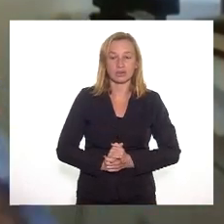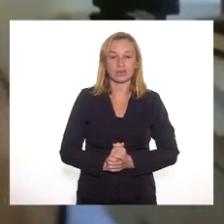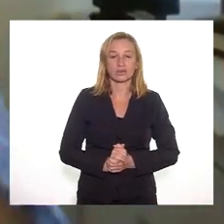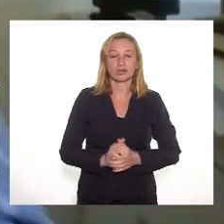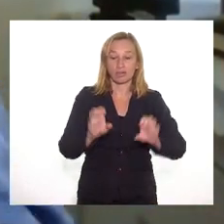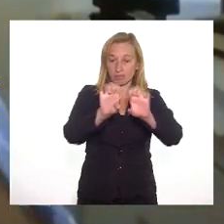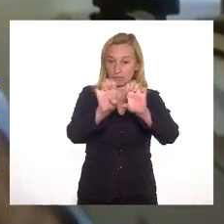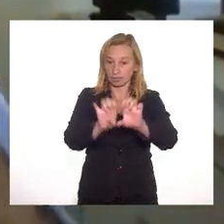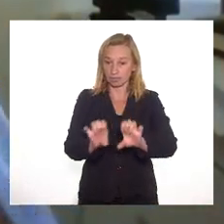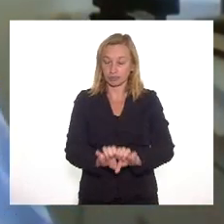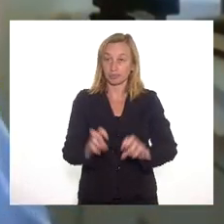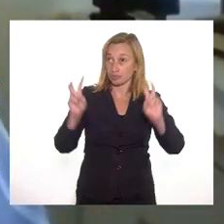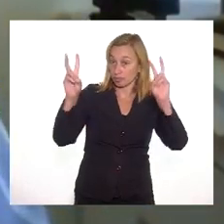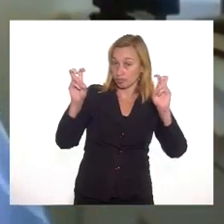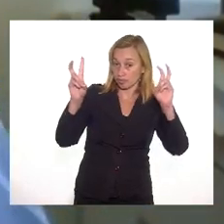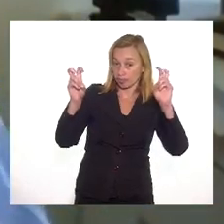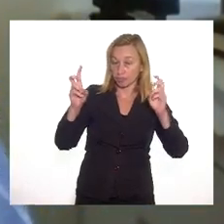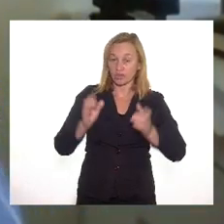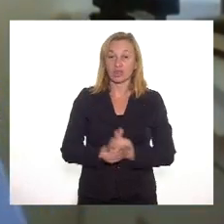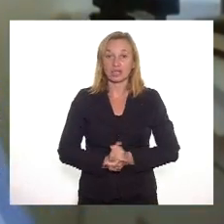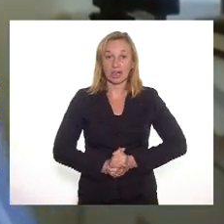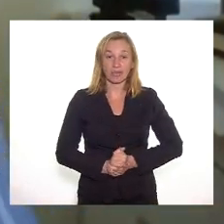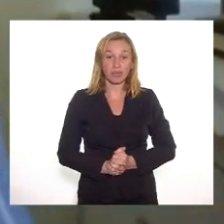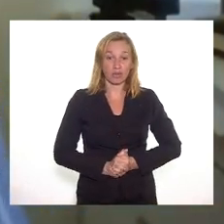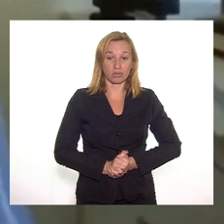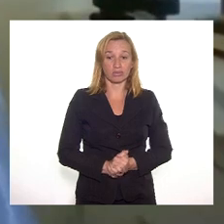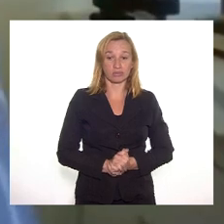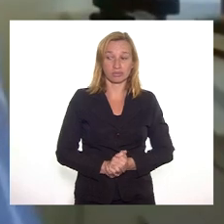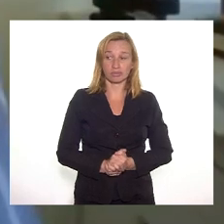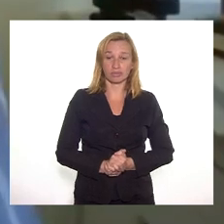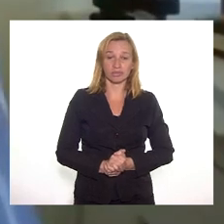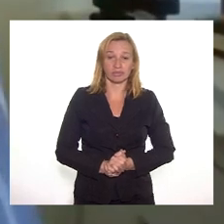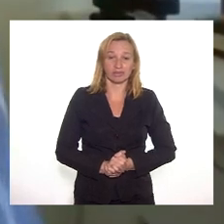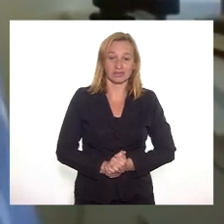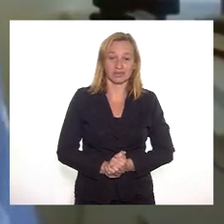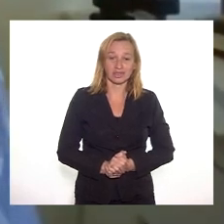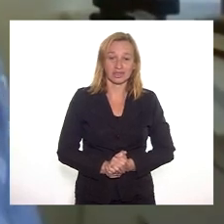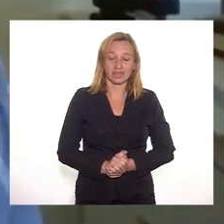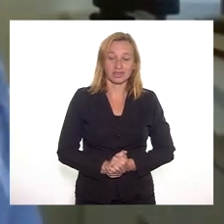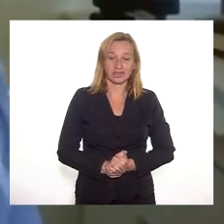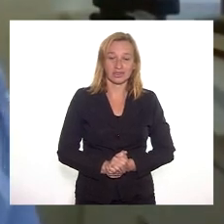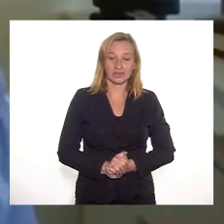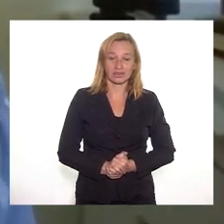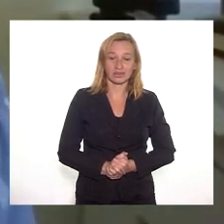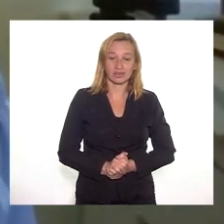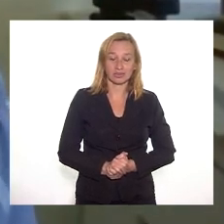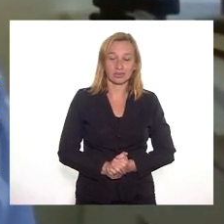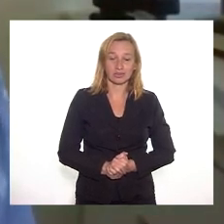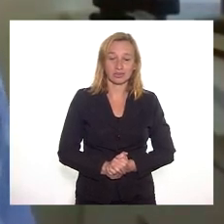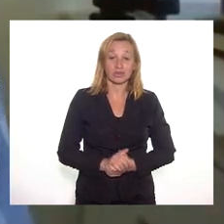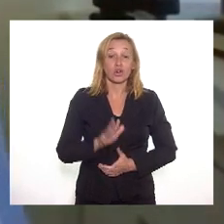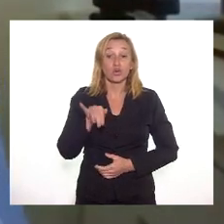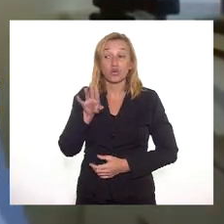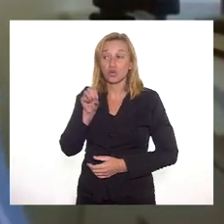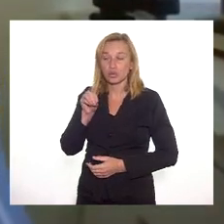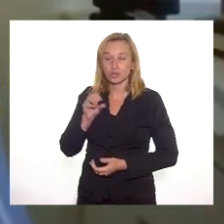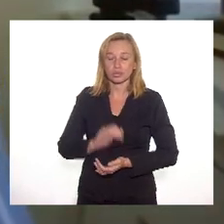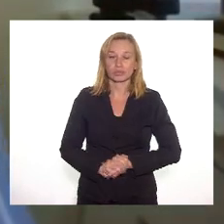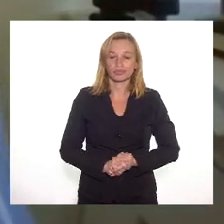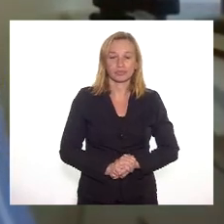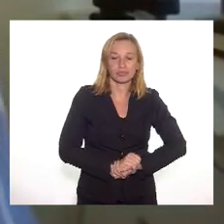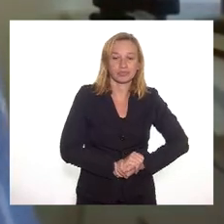estruturantes e não pontuais. Por isso, eu acho o fundo